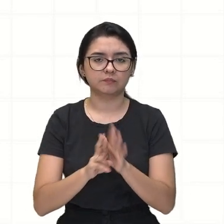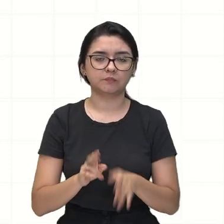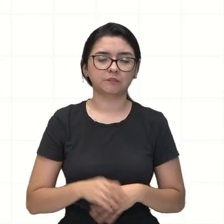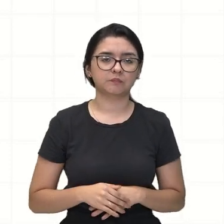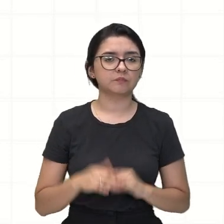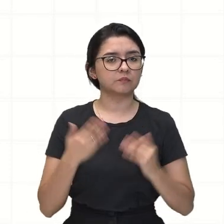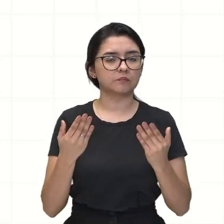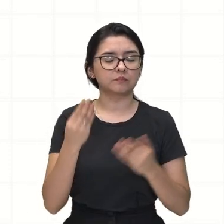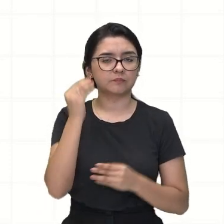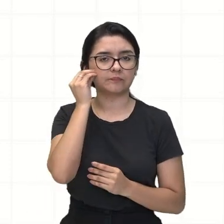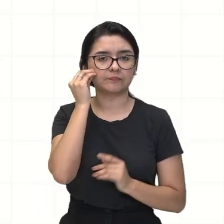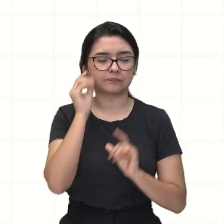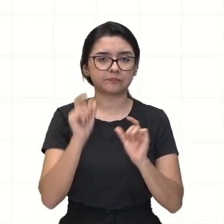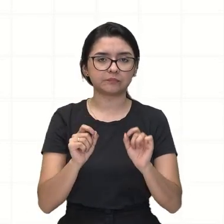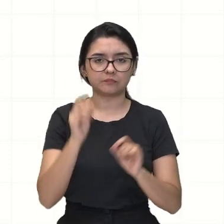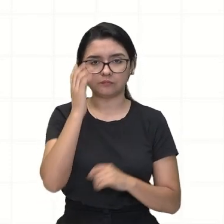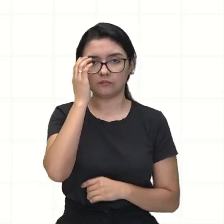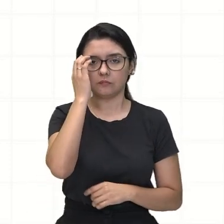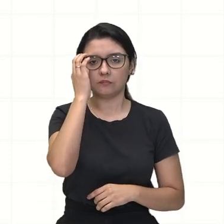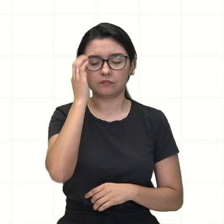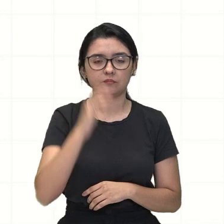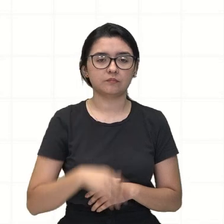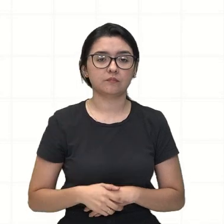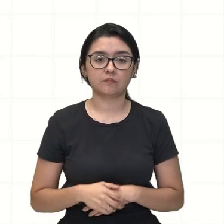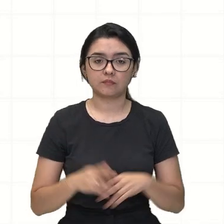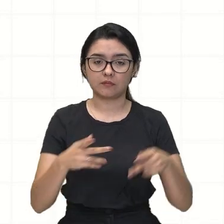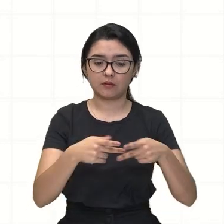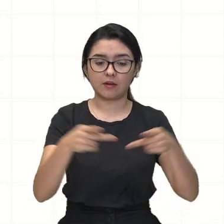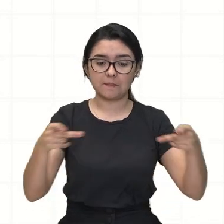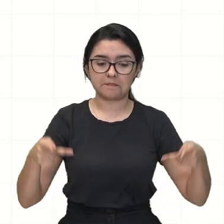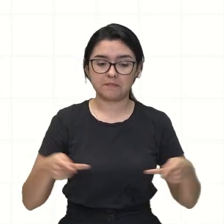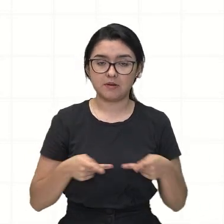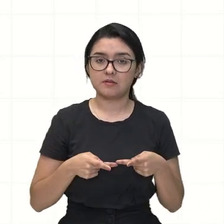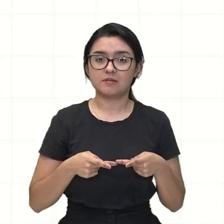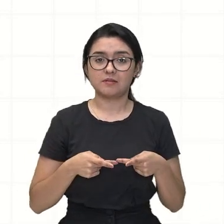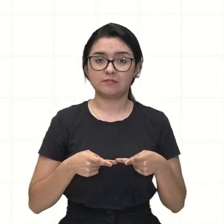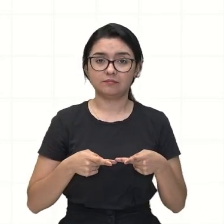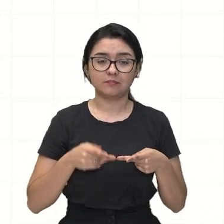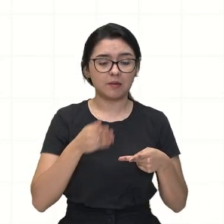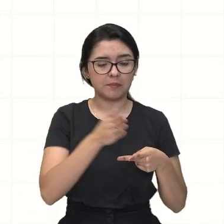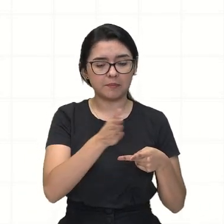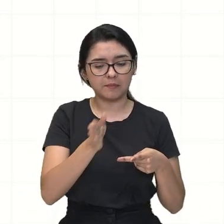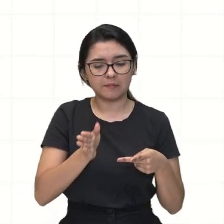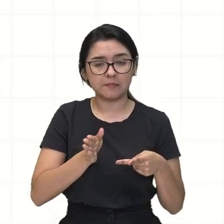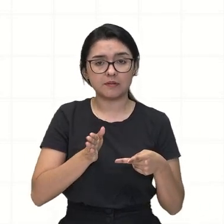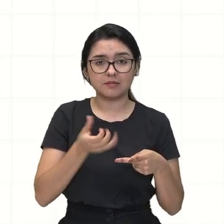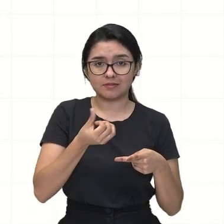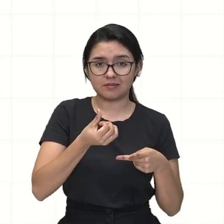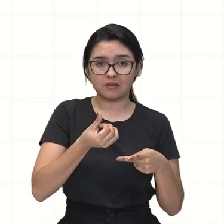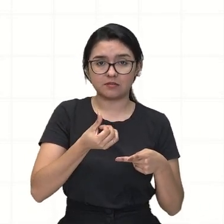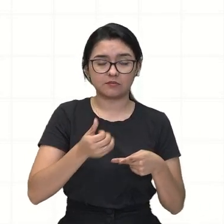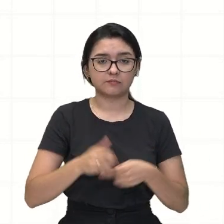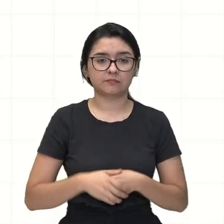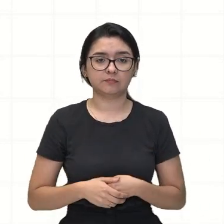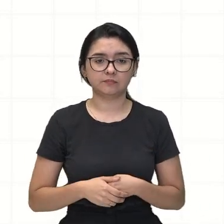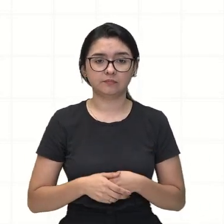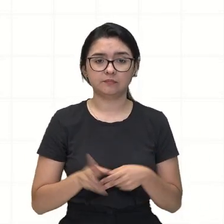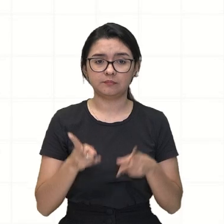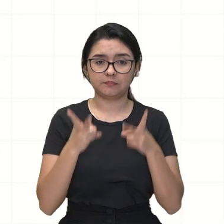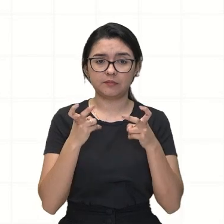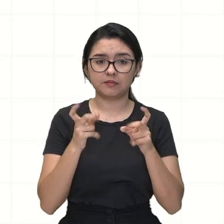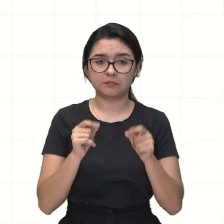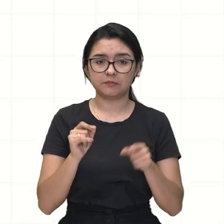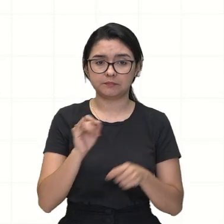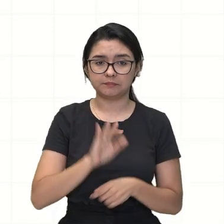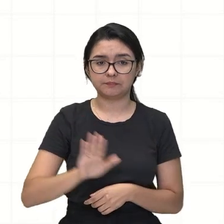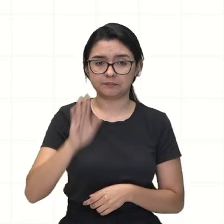só. E a pizza está dividida em 6 partes. Vamos aqui na nossa imagem para você entender bem direitinho essa ideia. Perceba que a pizza